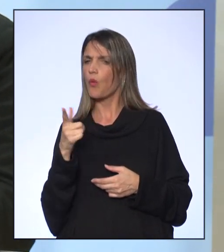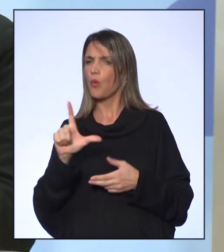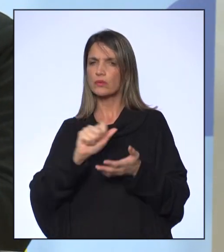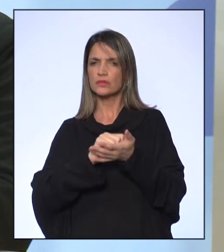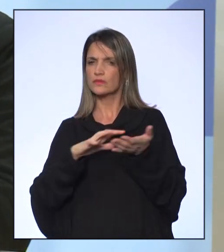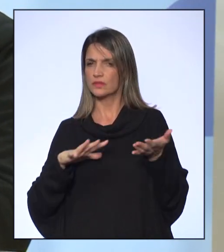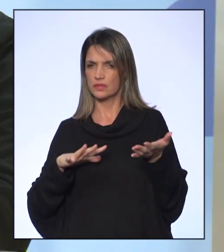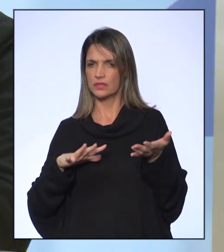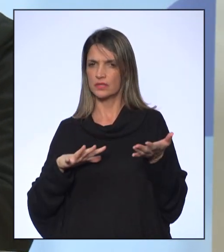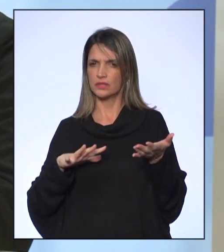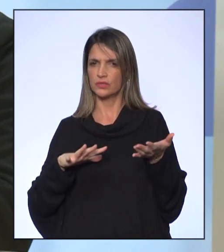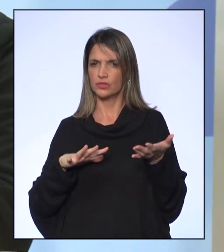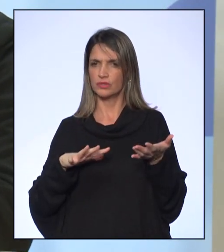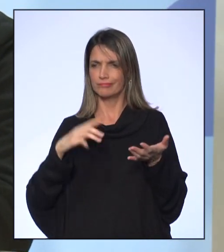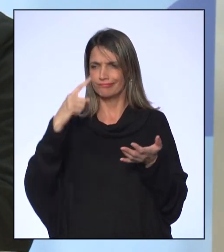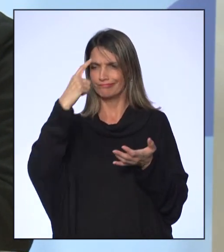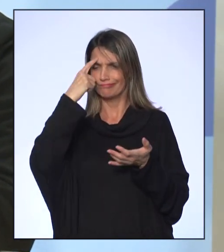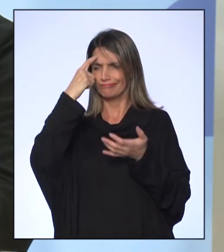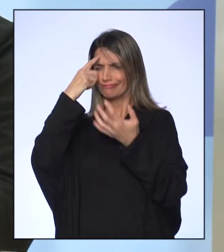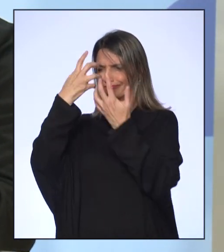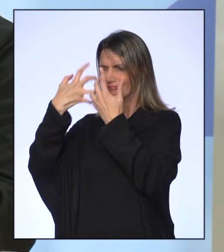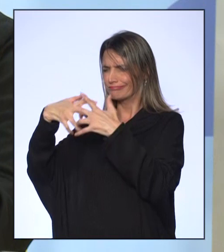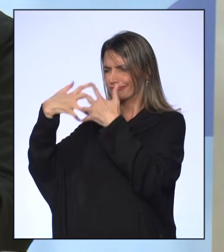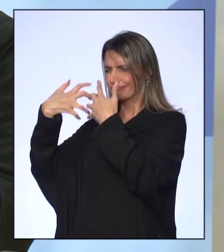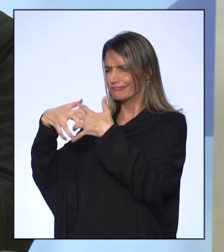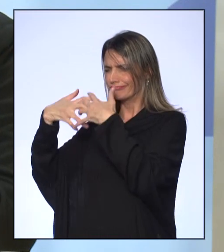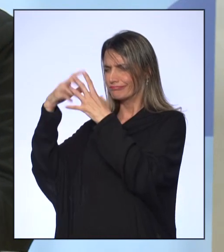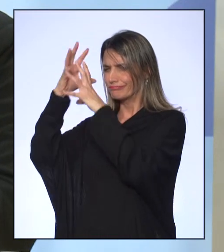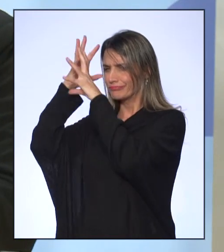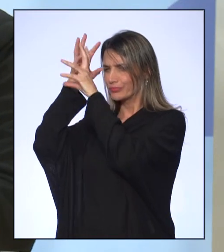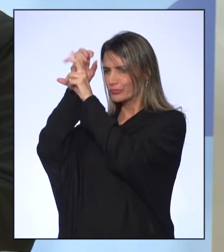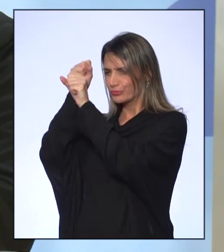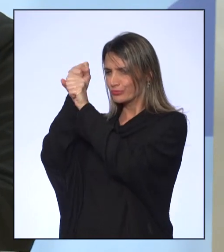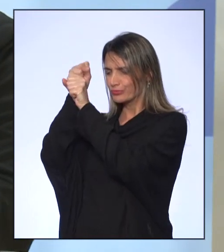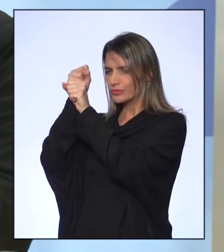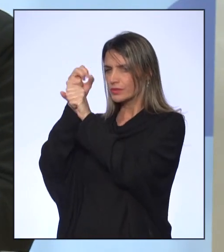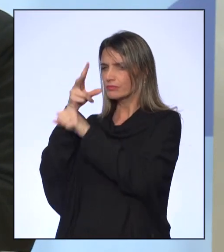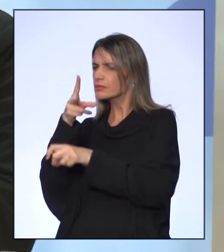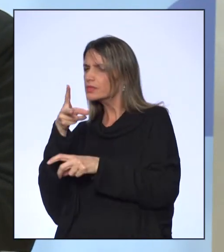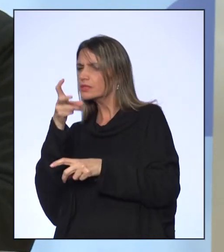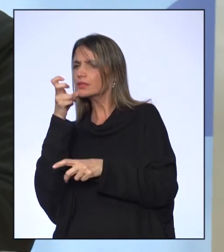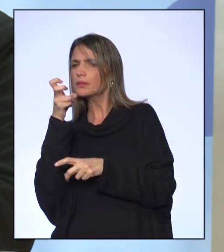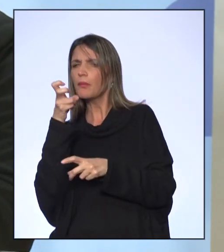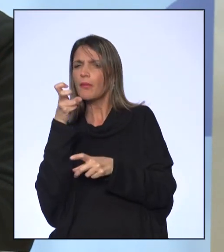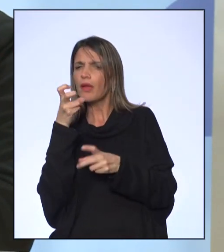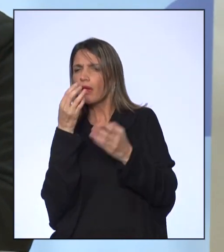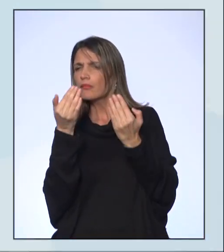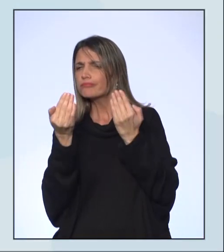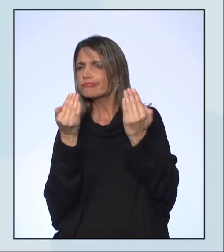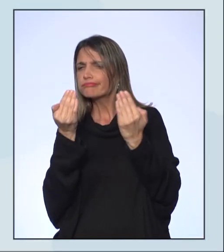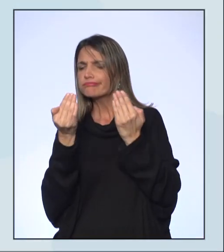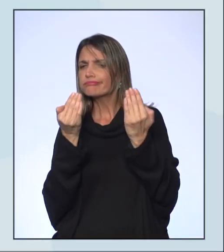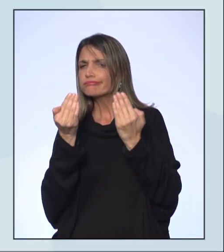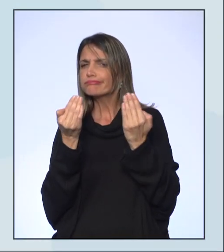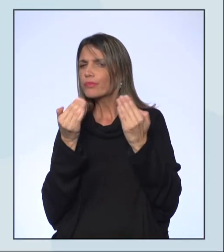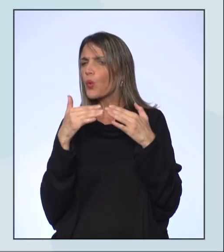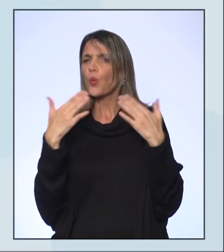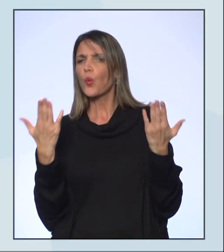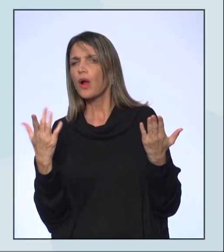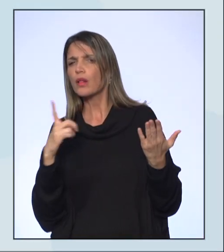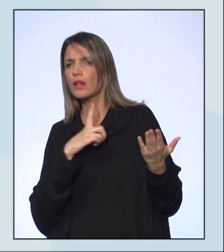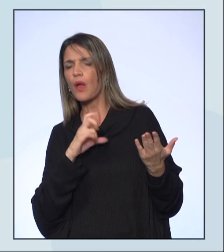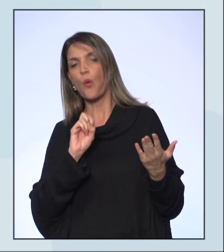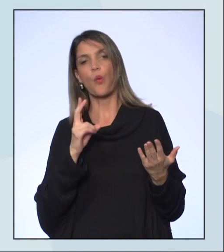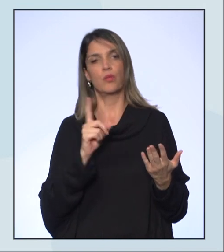de cálculo mental também, né? Ou você enxergar qual proporção tem entre eles ou não. Rafa, nessa